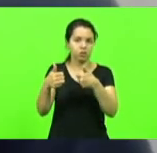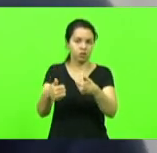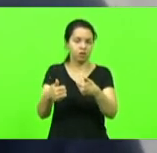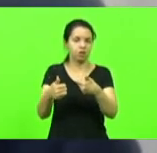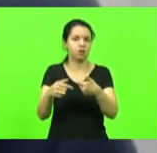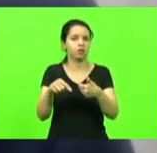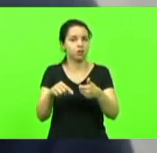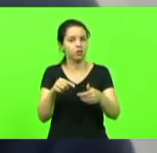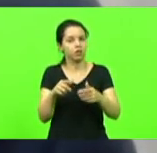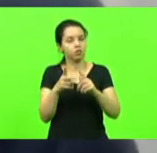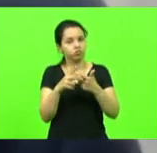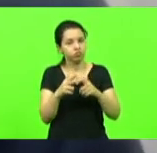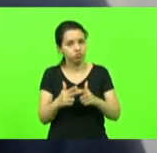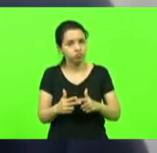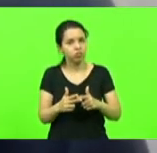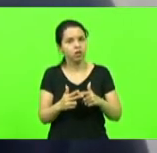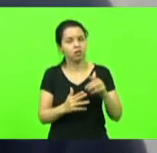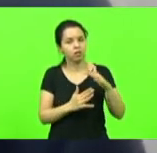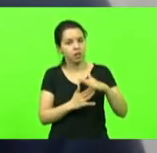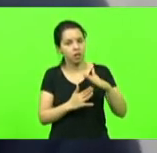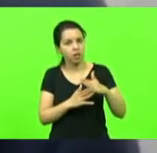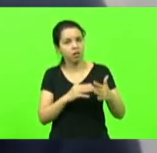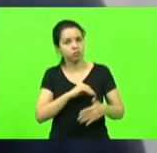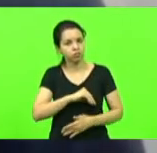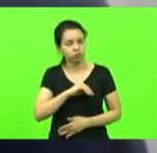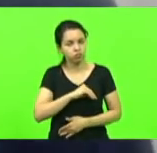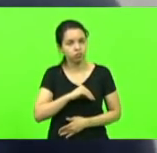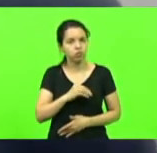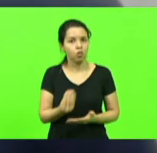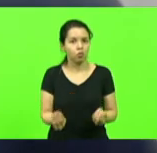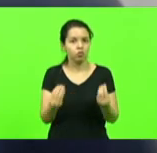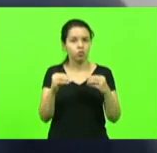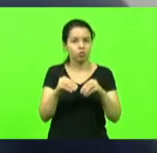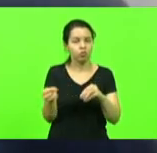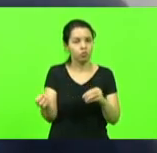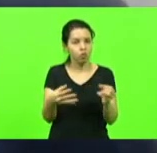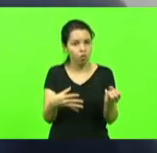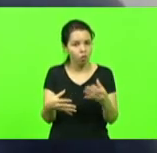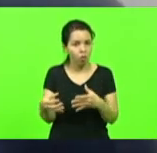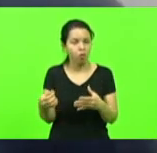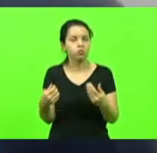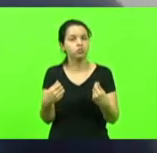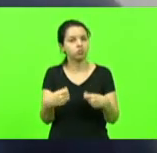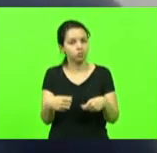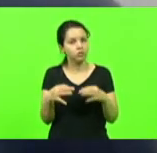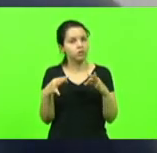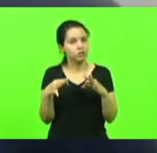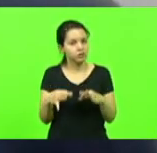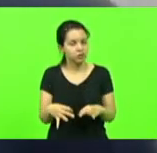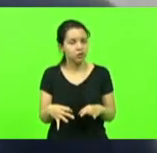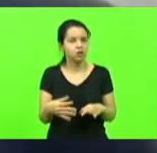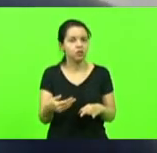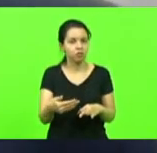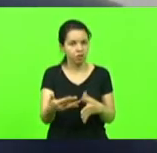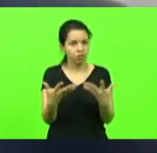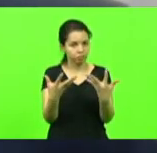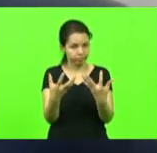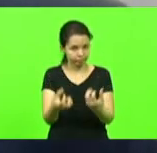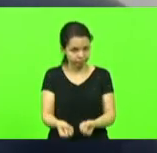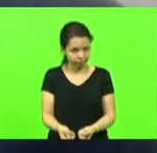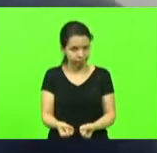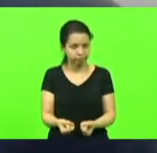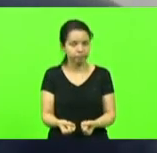reajustar teto ou ao menos incluir novos serviços, certamente será atendido dentro